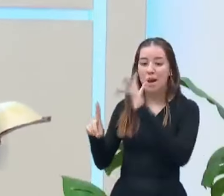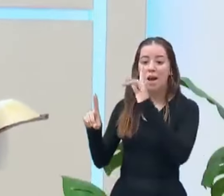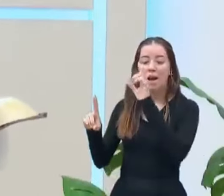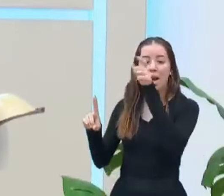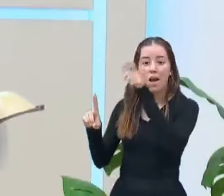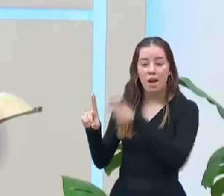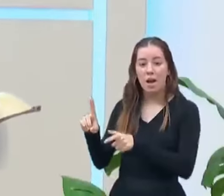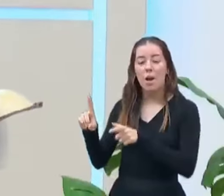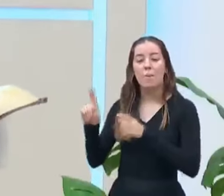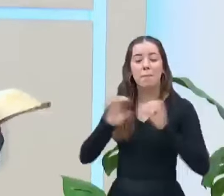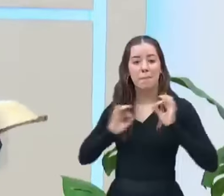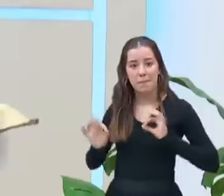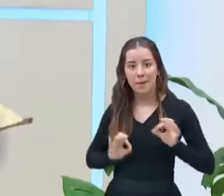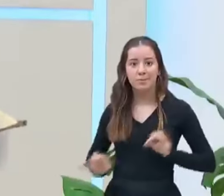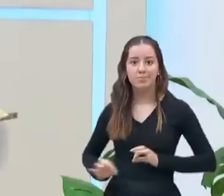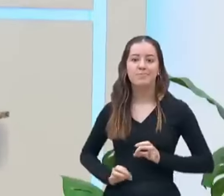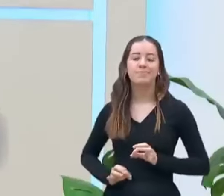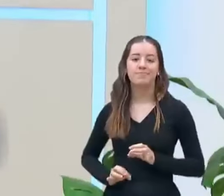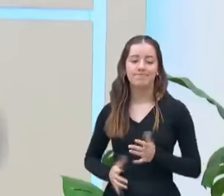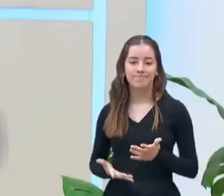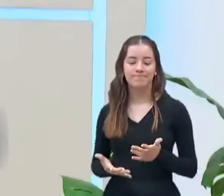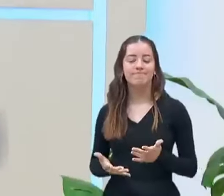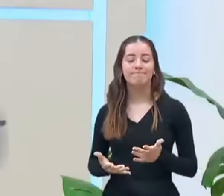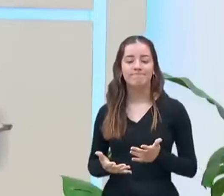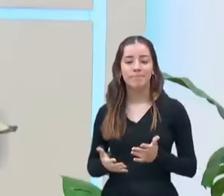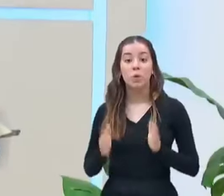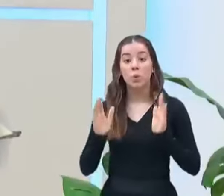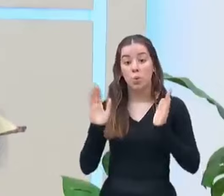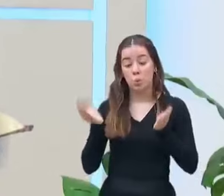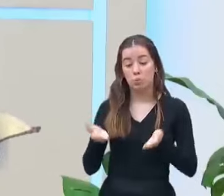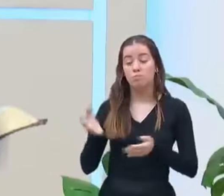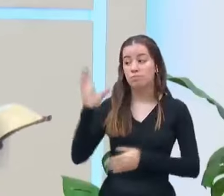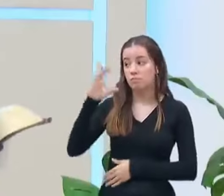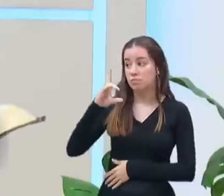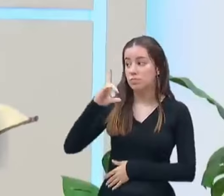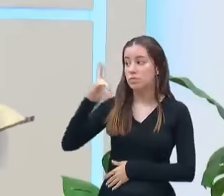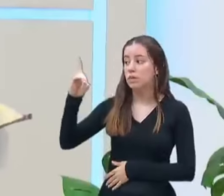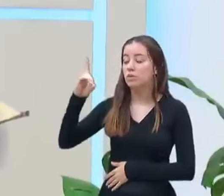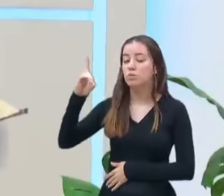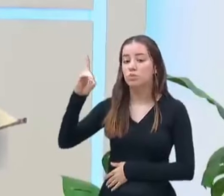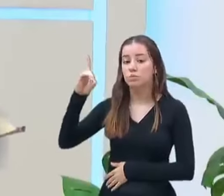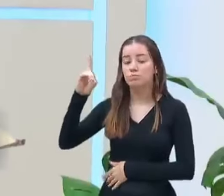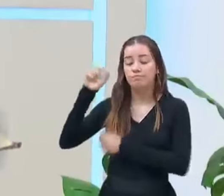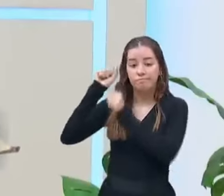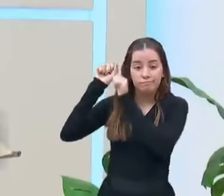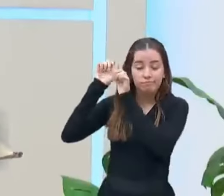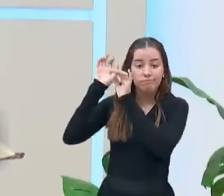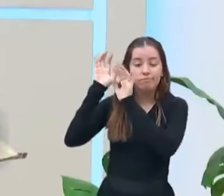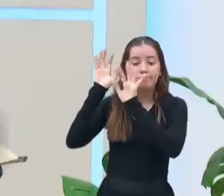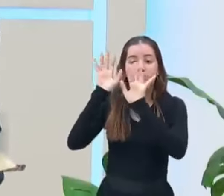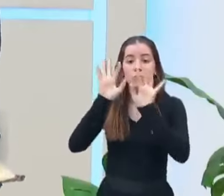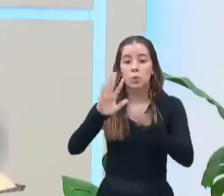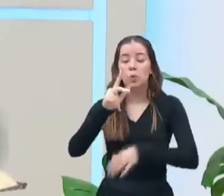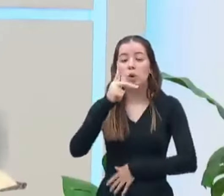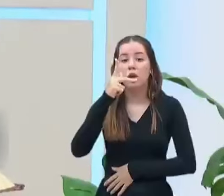nesta noite o toque de Deus sobre a tua cabeça.